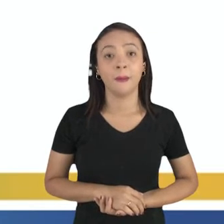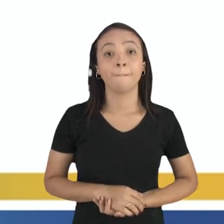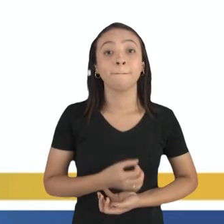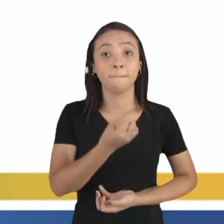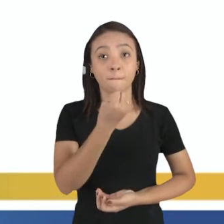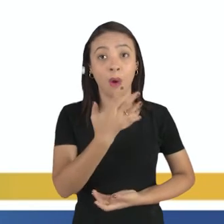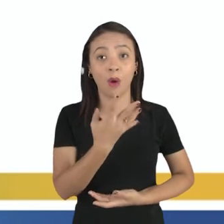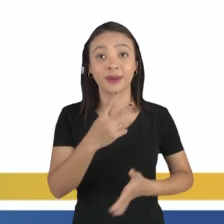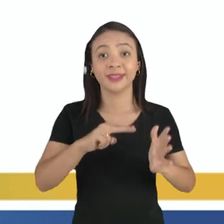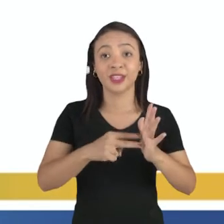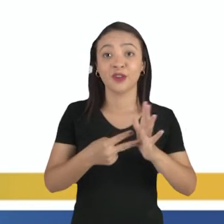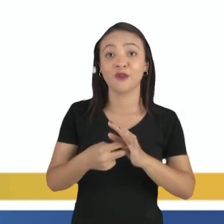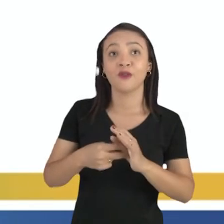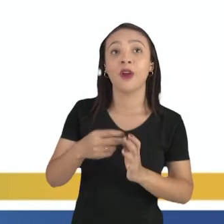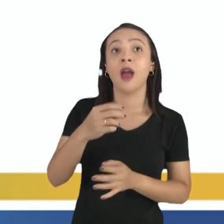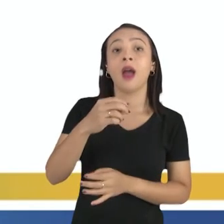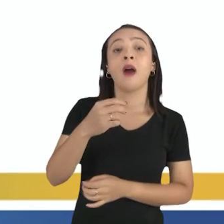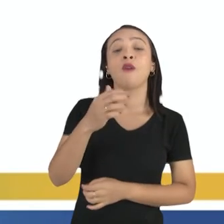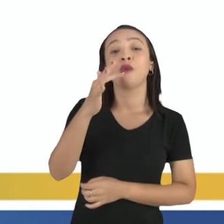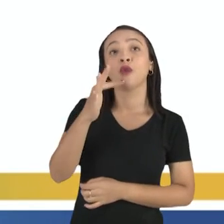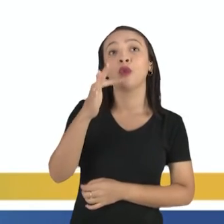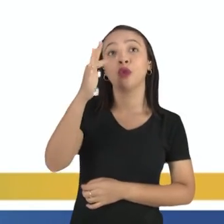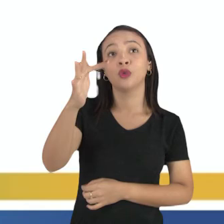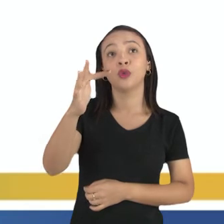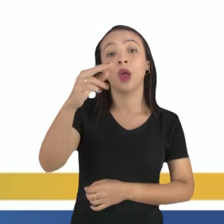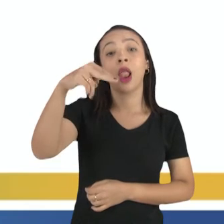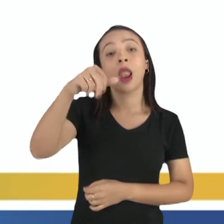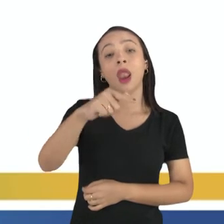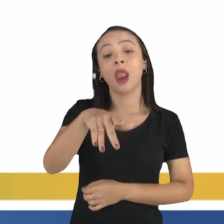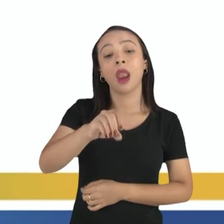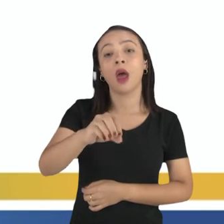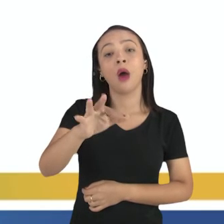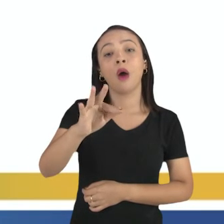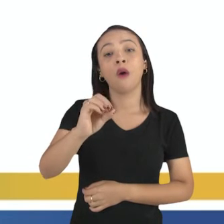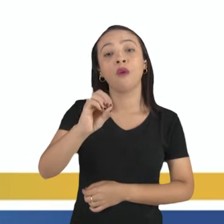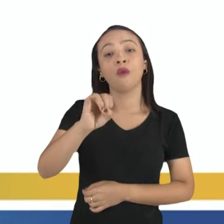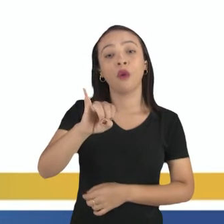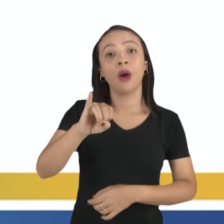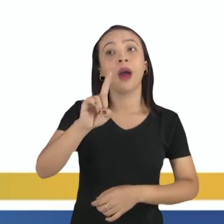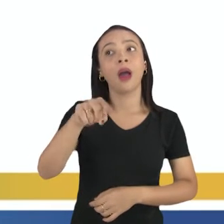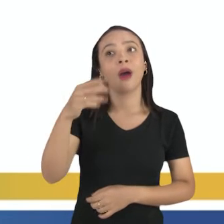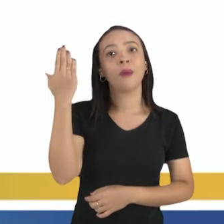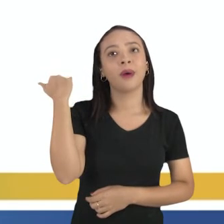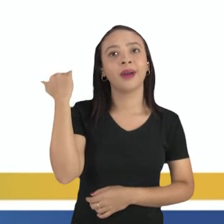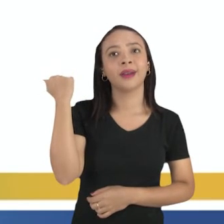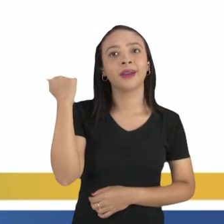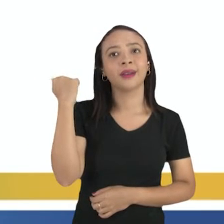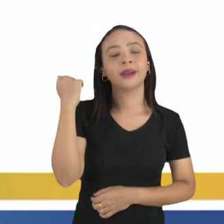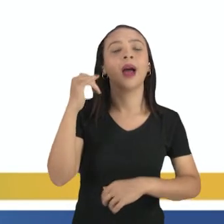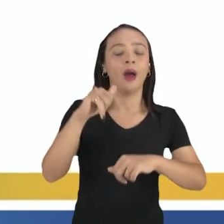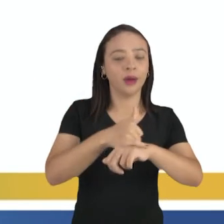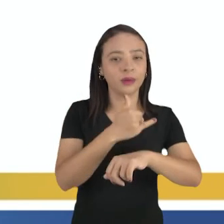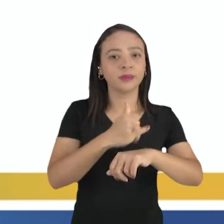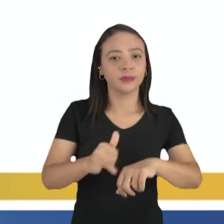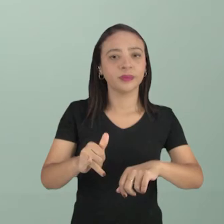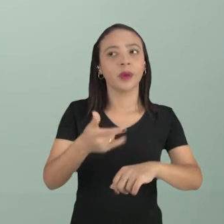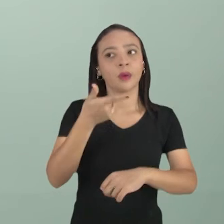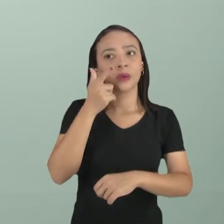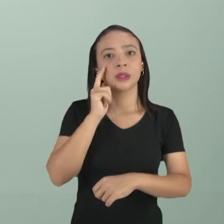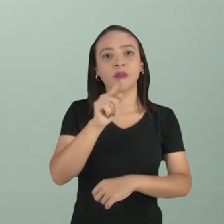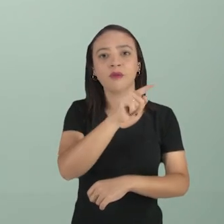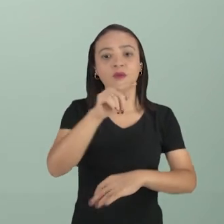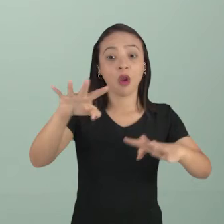o pretérito ali na mesma frase para fazer esse recurso de linguagem, para